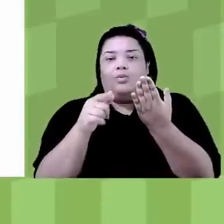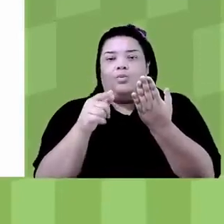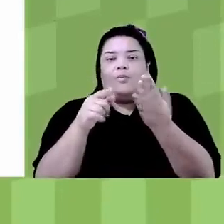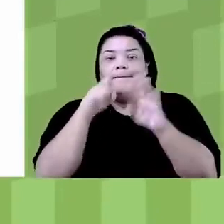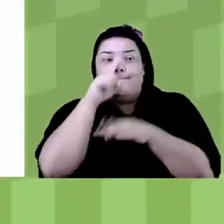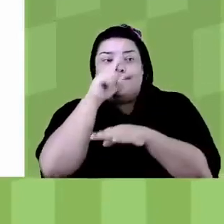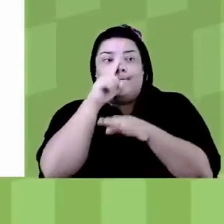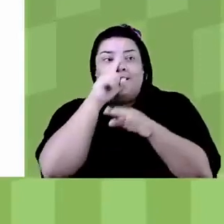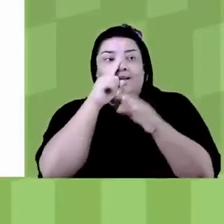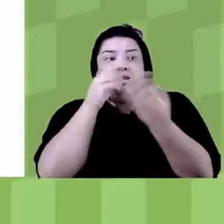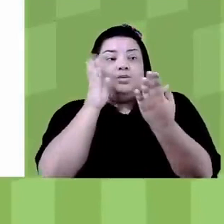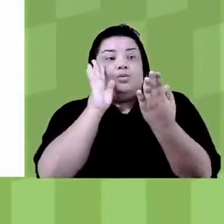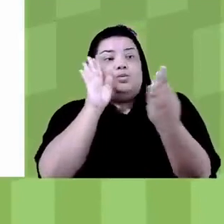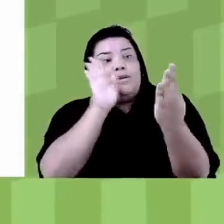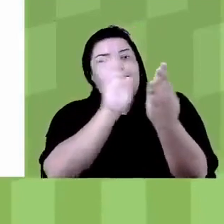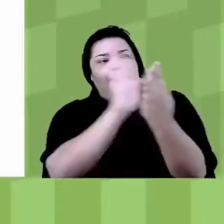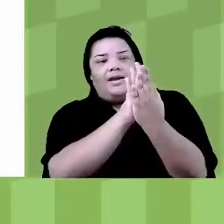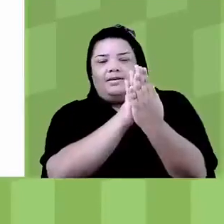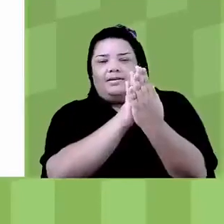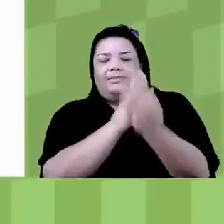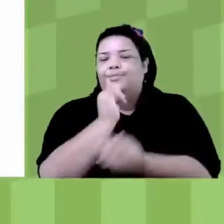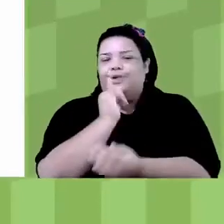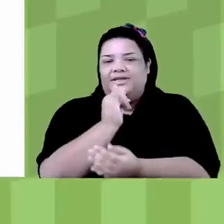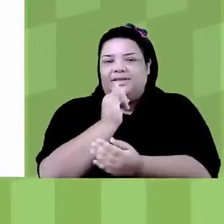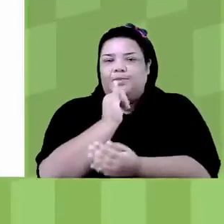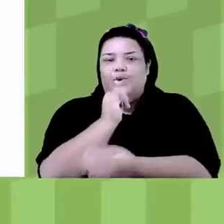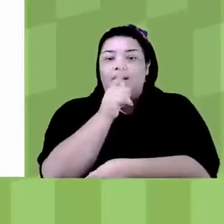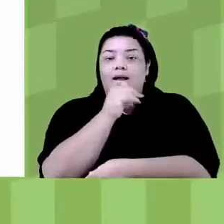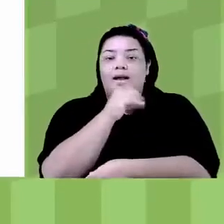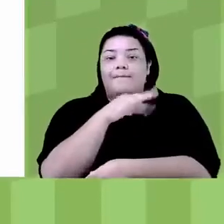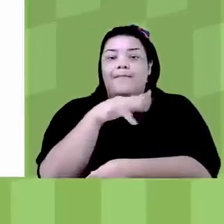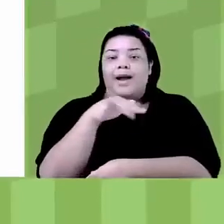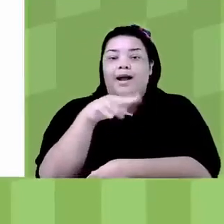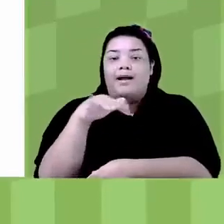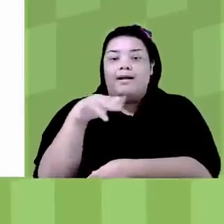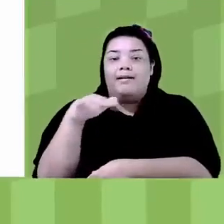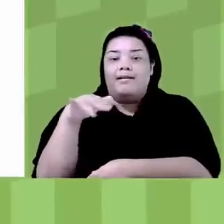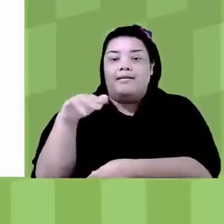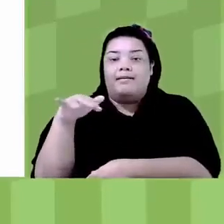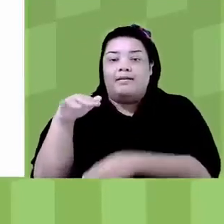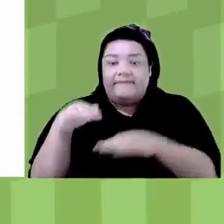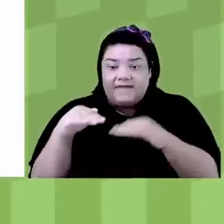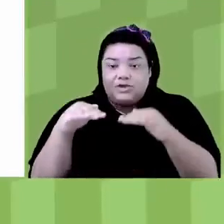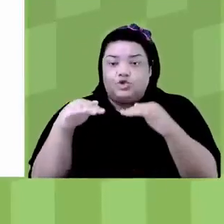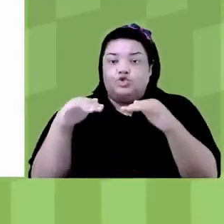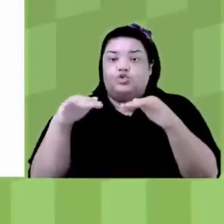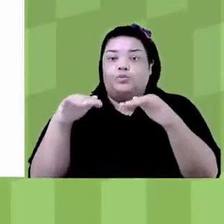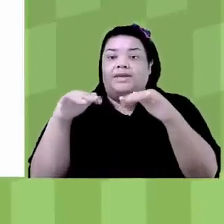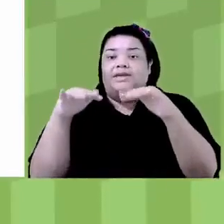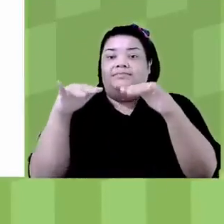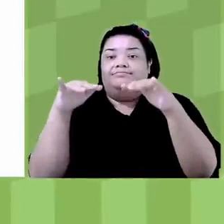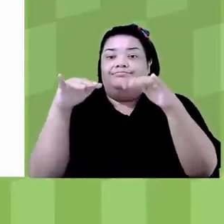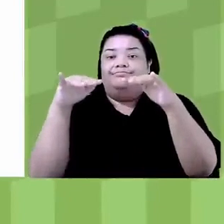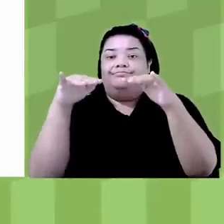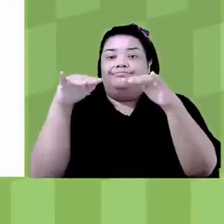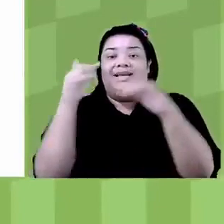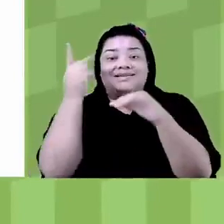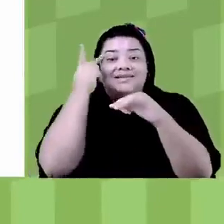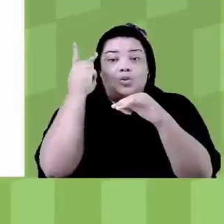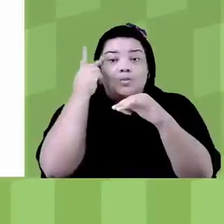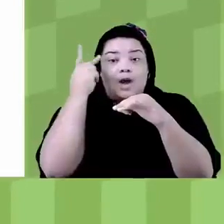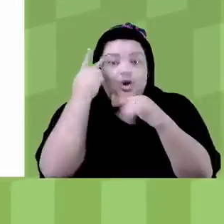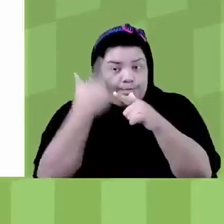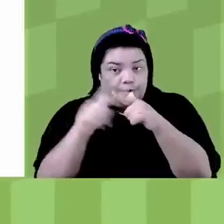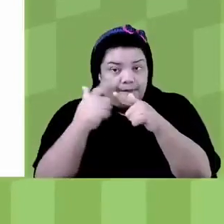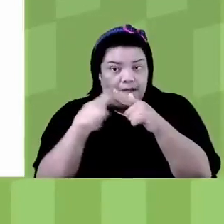o nível do mar vai subir. Só que São Paulo é uma cidade que não está exposta a esse risco. Por quê? Porque não é litorânea,